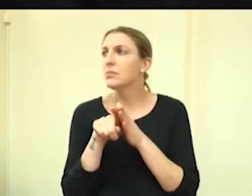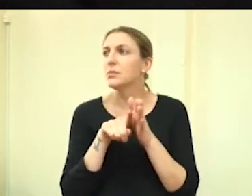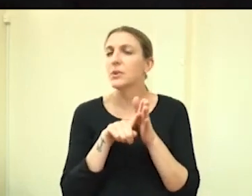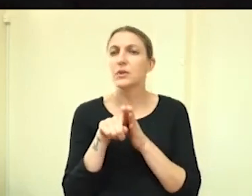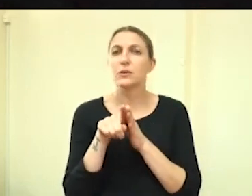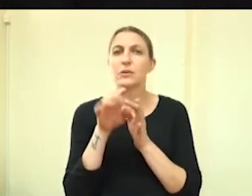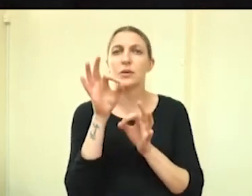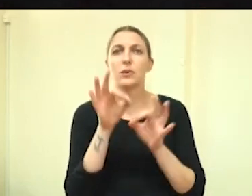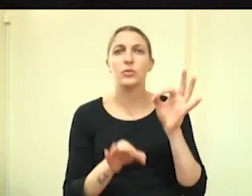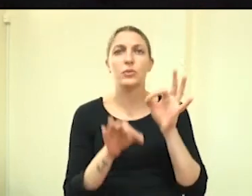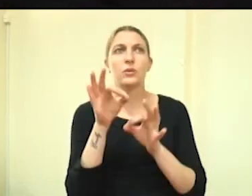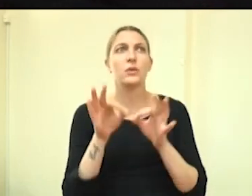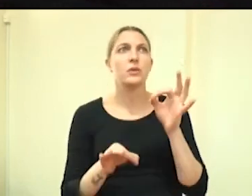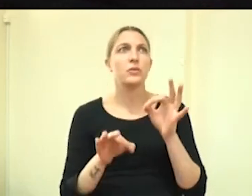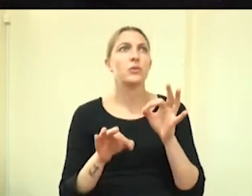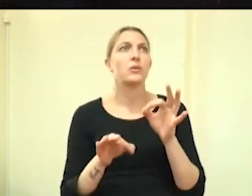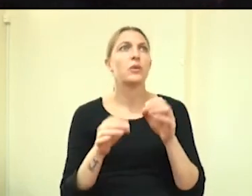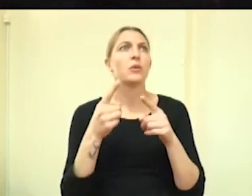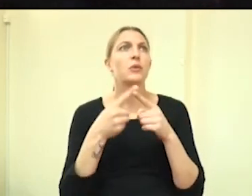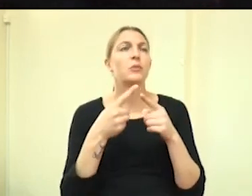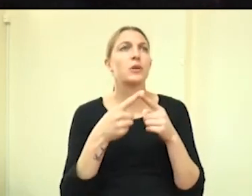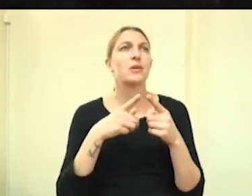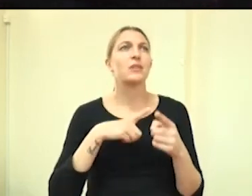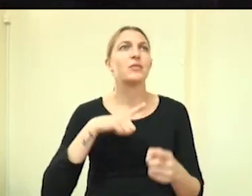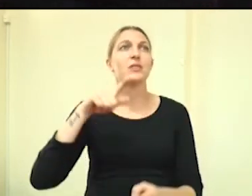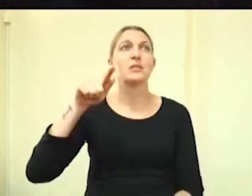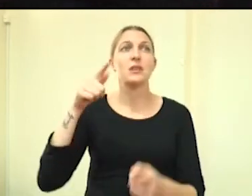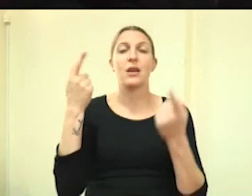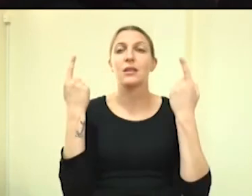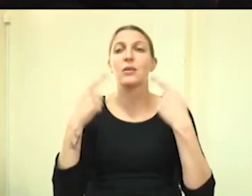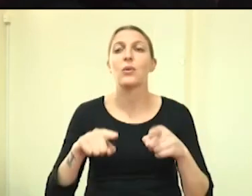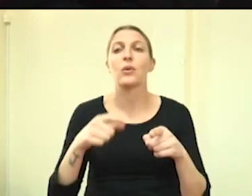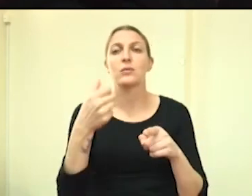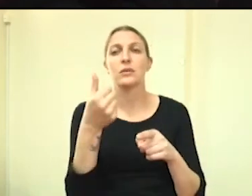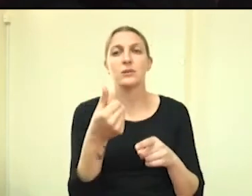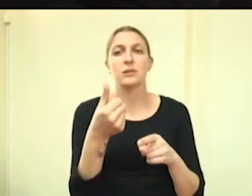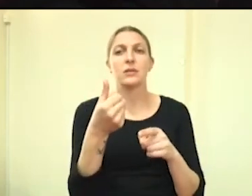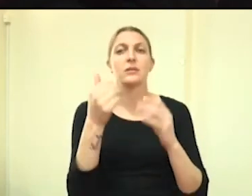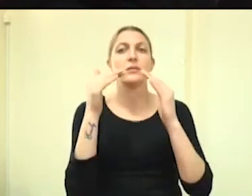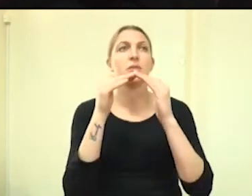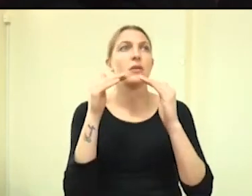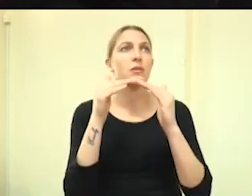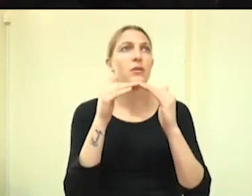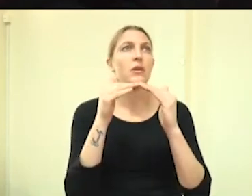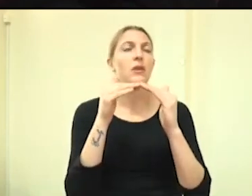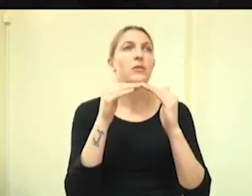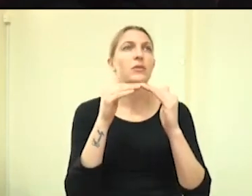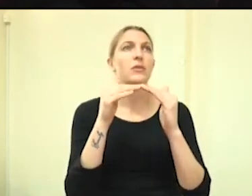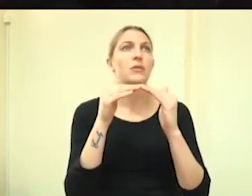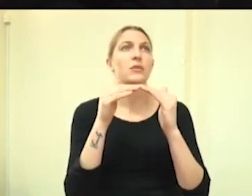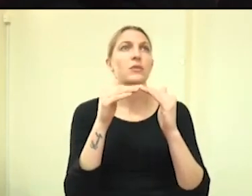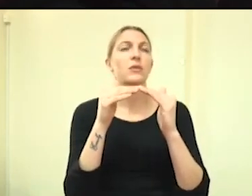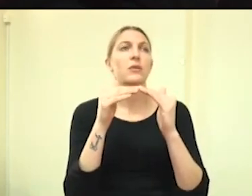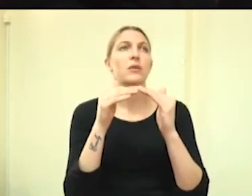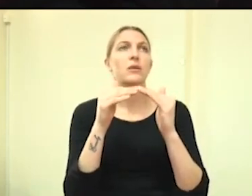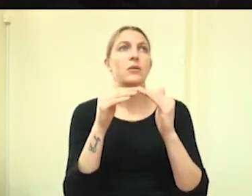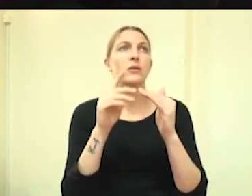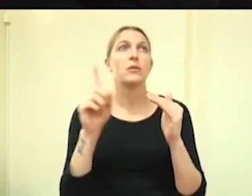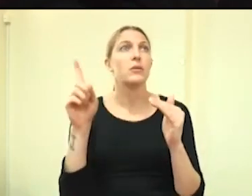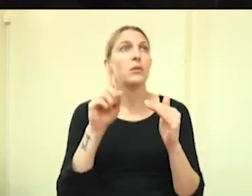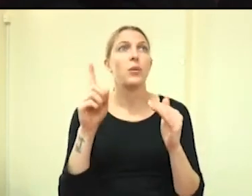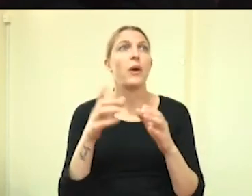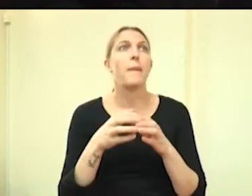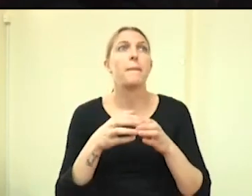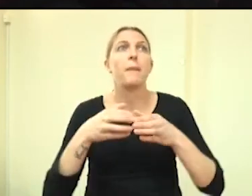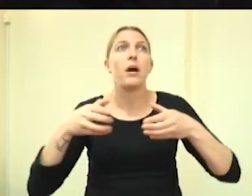aprovado, porque tiveram 7 votos contrários ao veto, 6 favoráveis. Não é uma maioria absoluta, né?